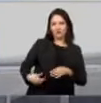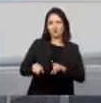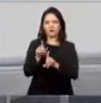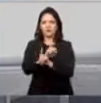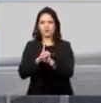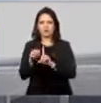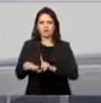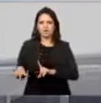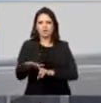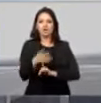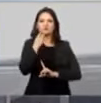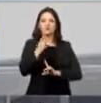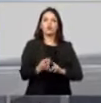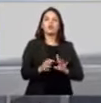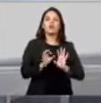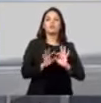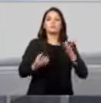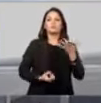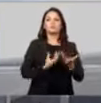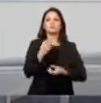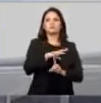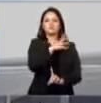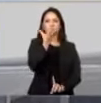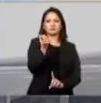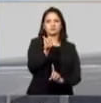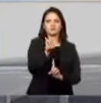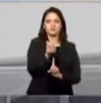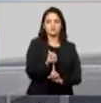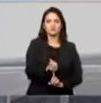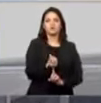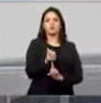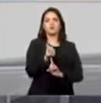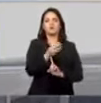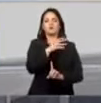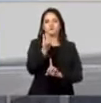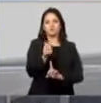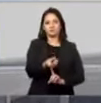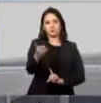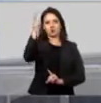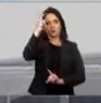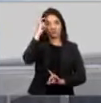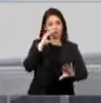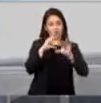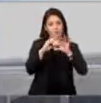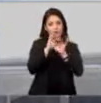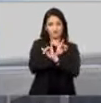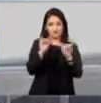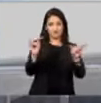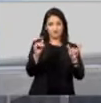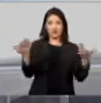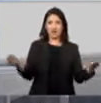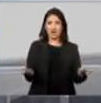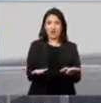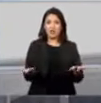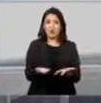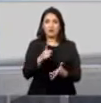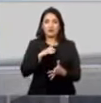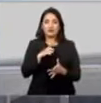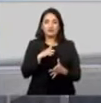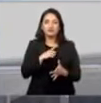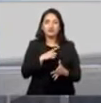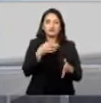tratar da liberdade de expressão artística, cultural, de comunicação e de informação. No atual contexto mundial de polarização ideológica e